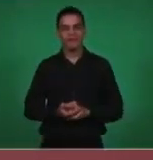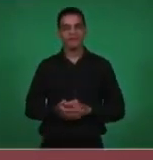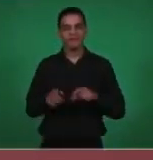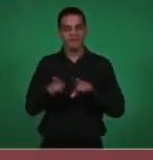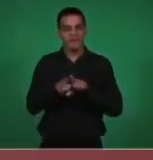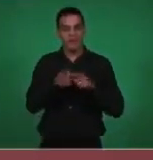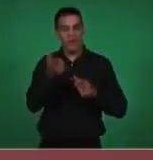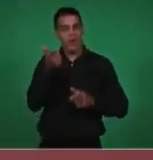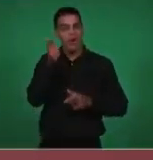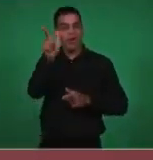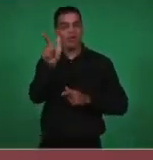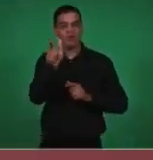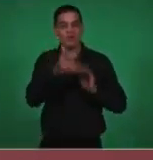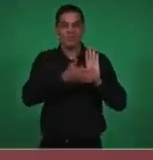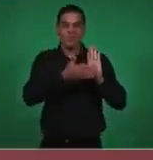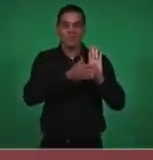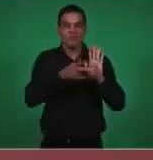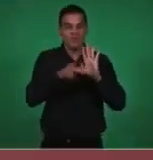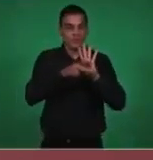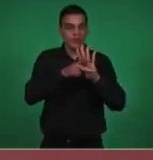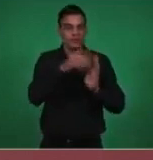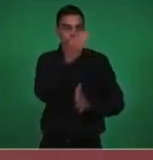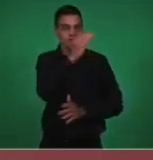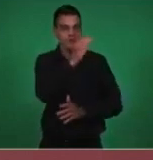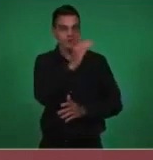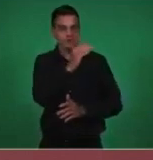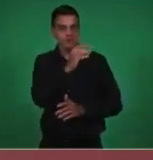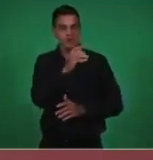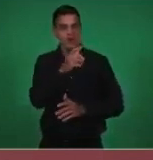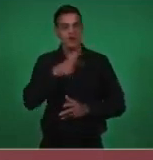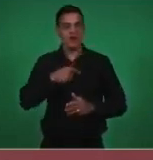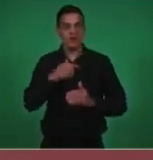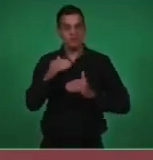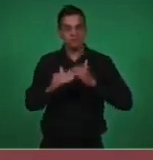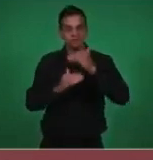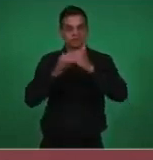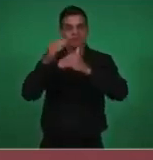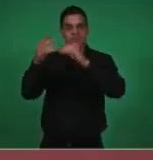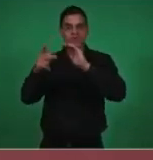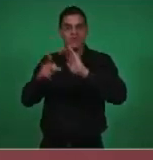Vou falar de uma forma muito simples para os irmãos, o que significa isso daqui.